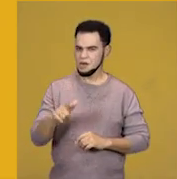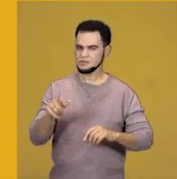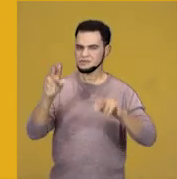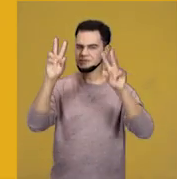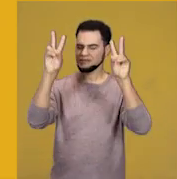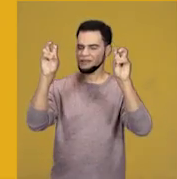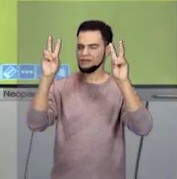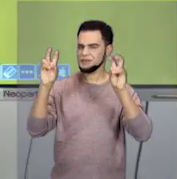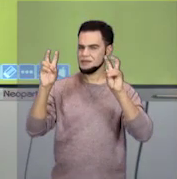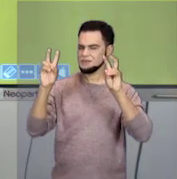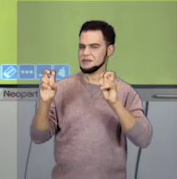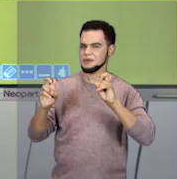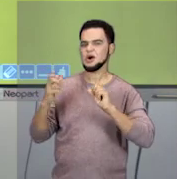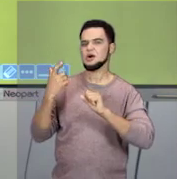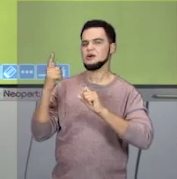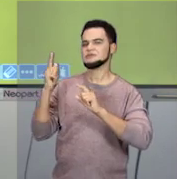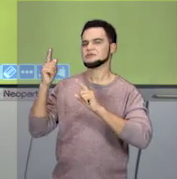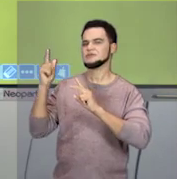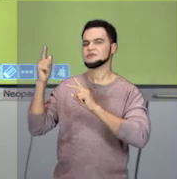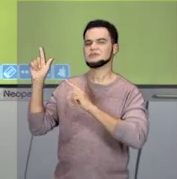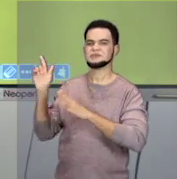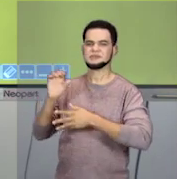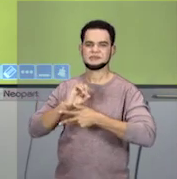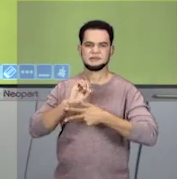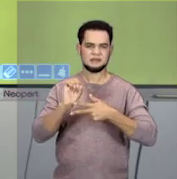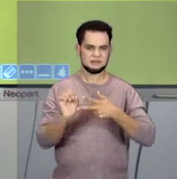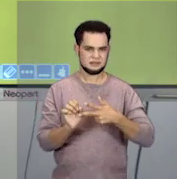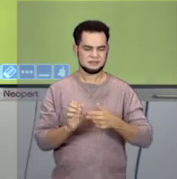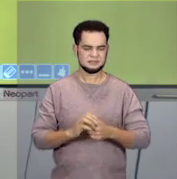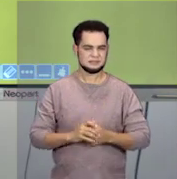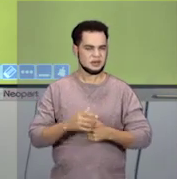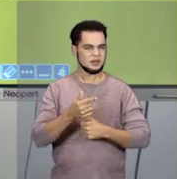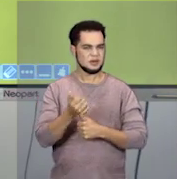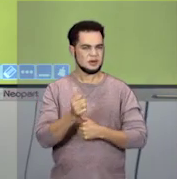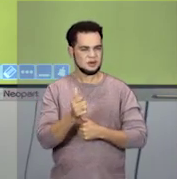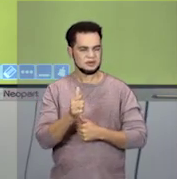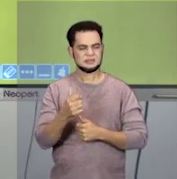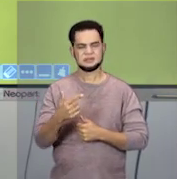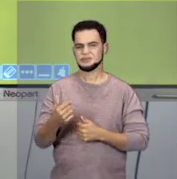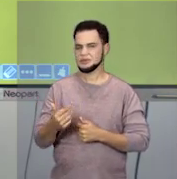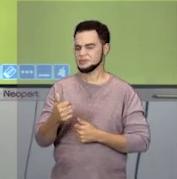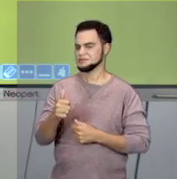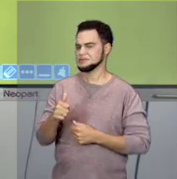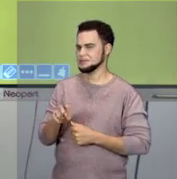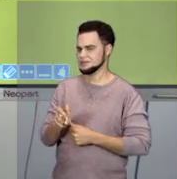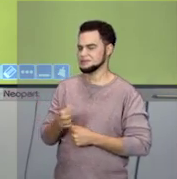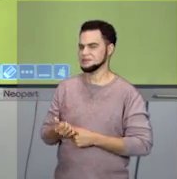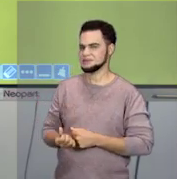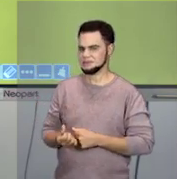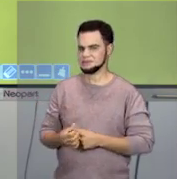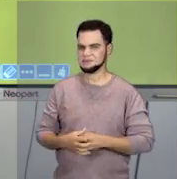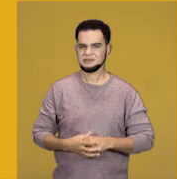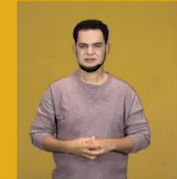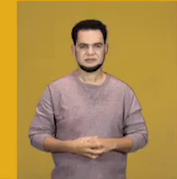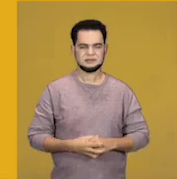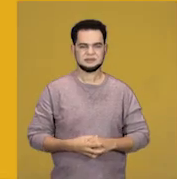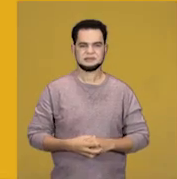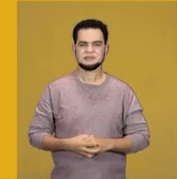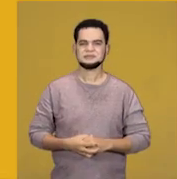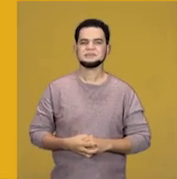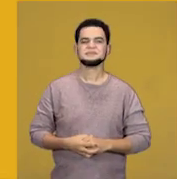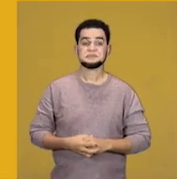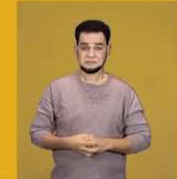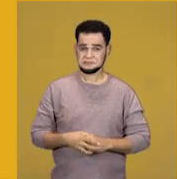temas de outras versões do Enem. Então, de 2011, 2012, 2015, 2016. Vamos lá. A